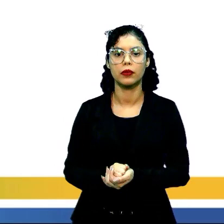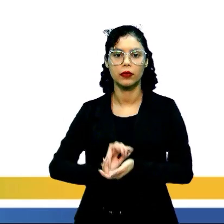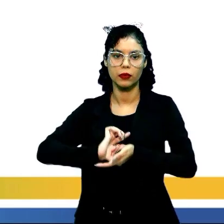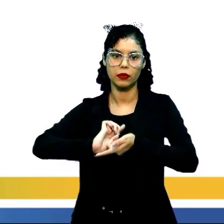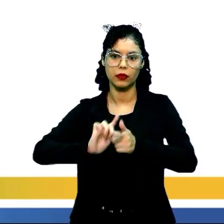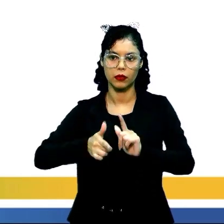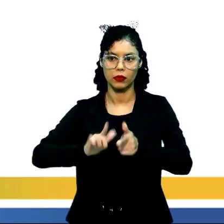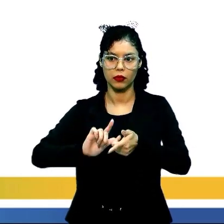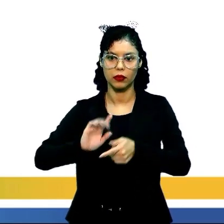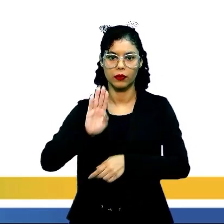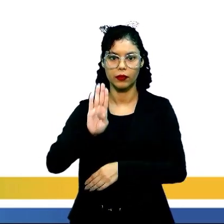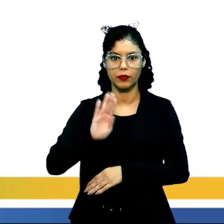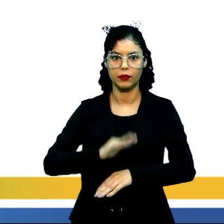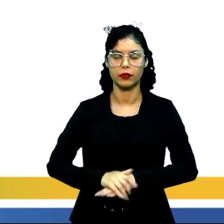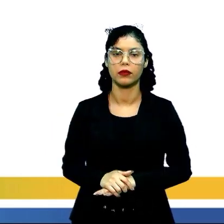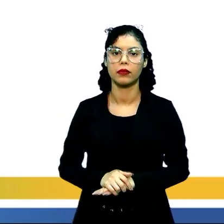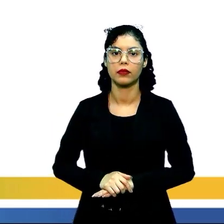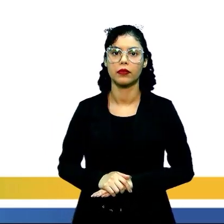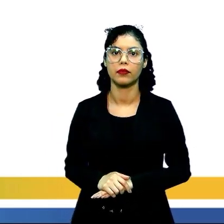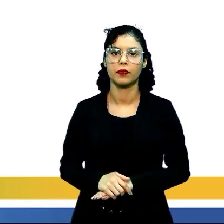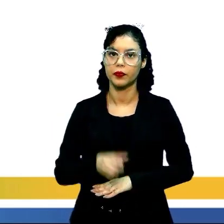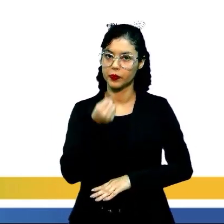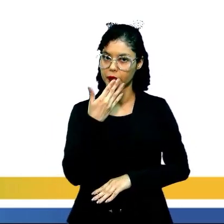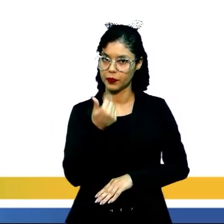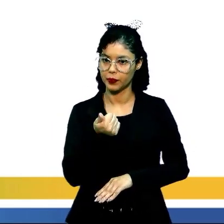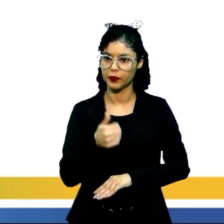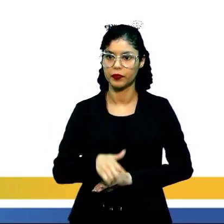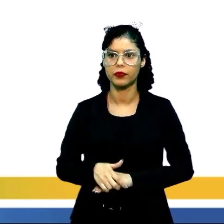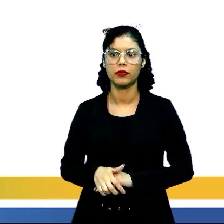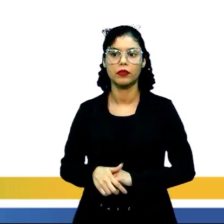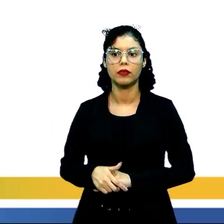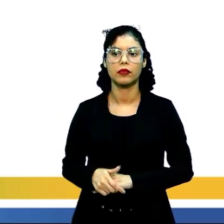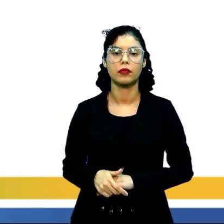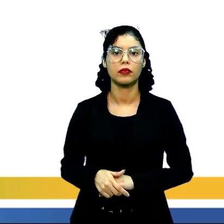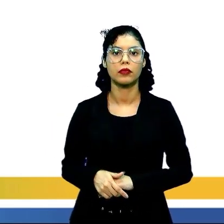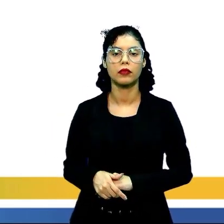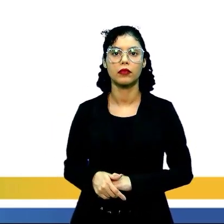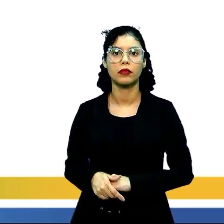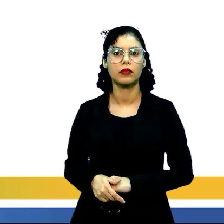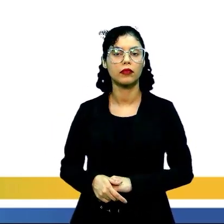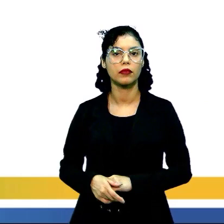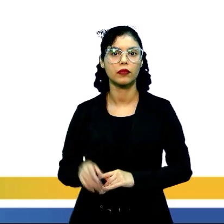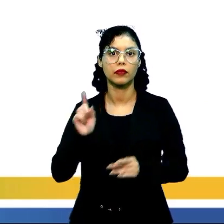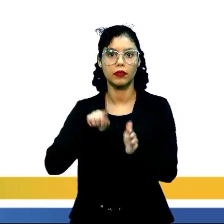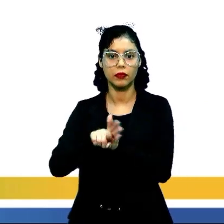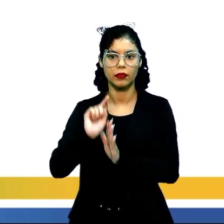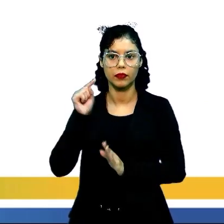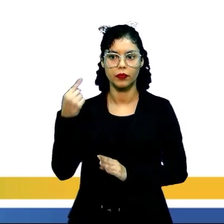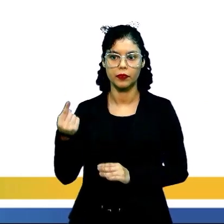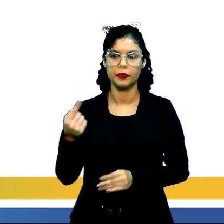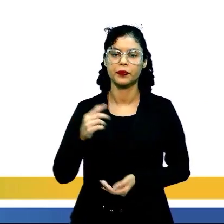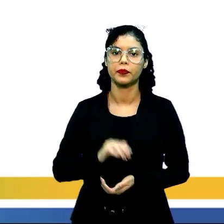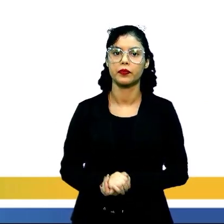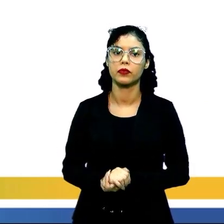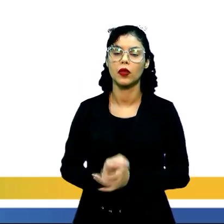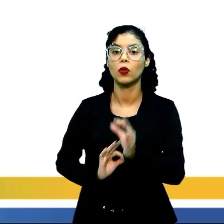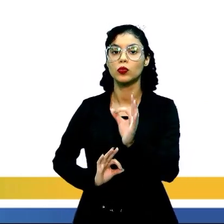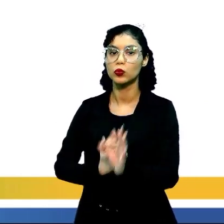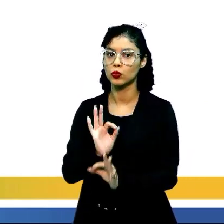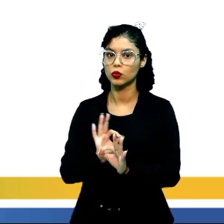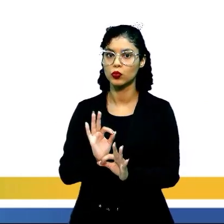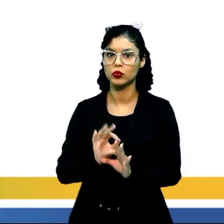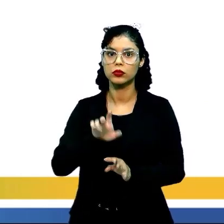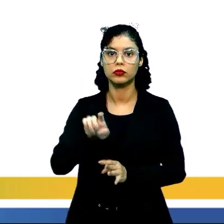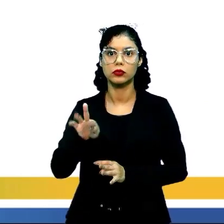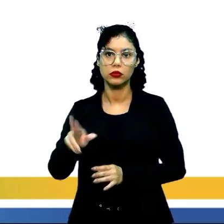letra B, cloração. Tudo bem? A próxima questão diz o seguinte: o tratamento de água